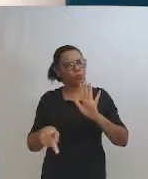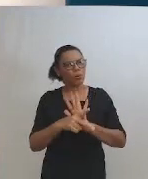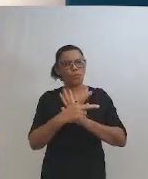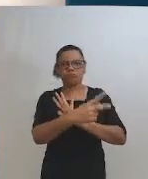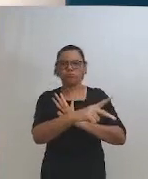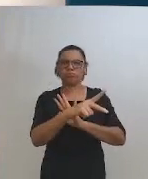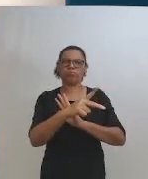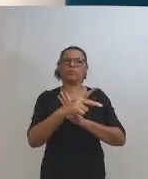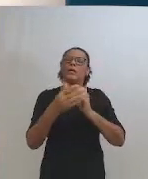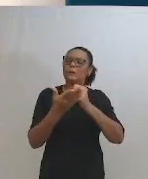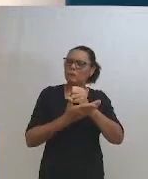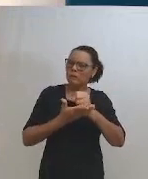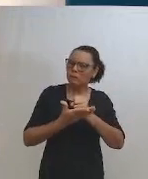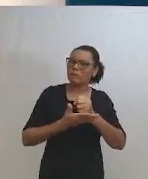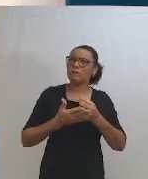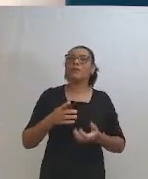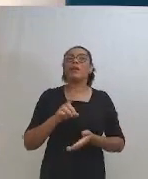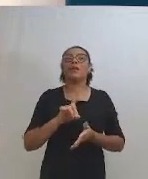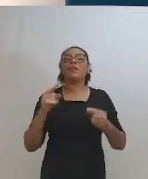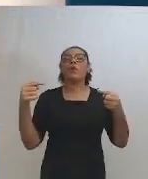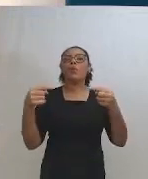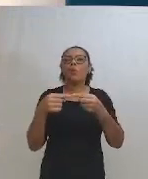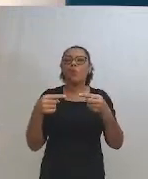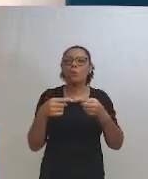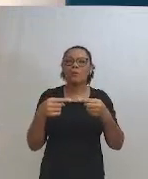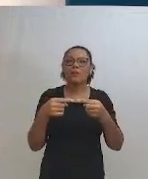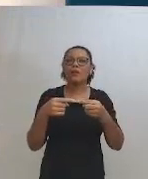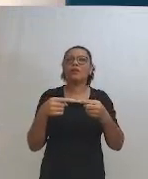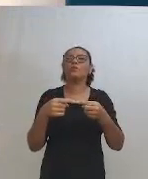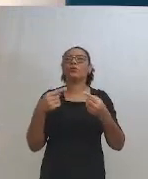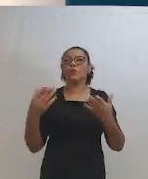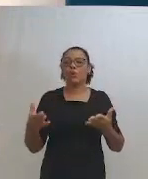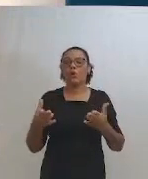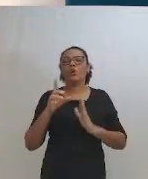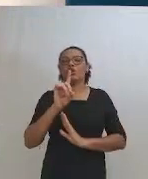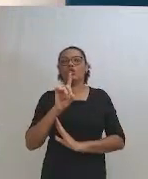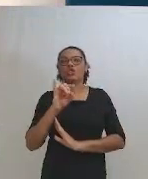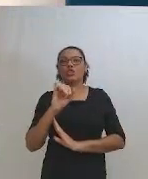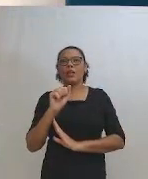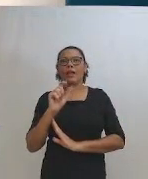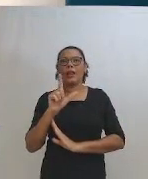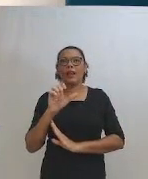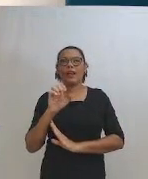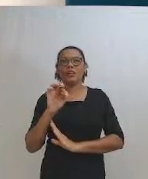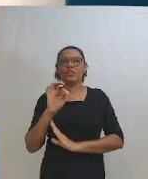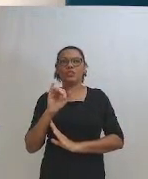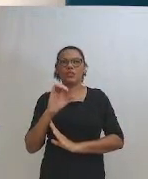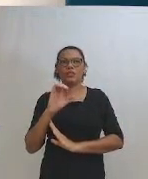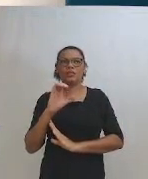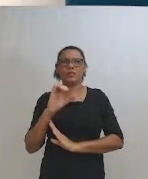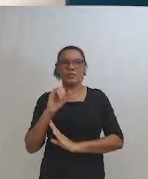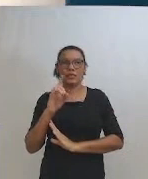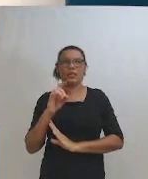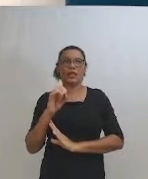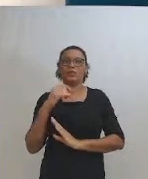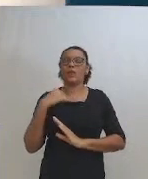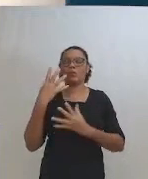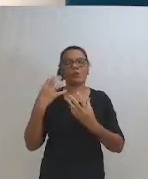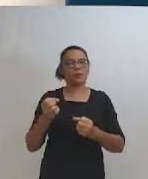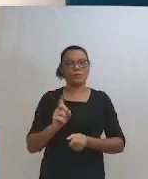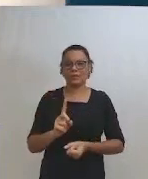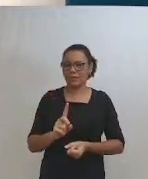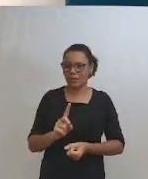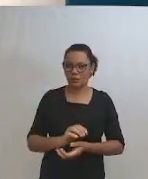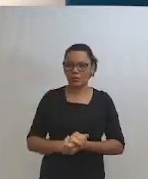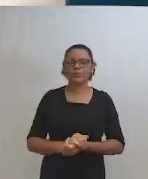da dialeticidade, por ausência de impugnação específica, eu não conheço do